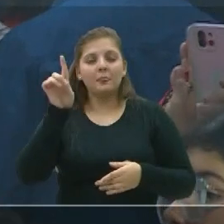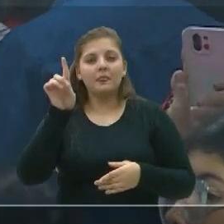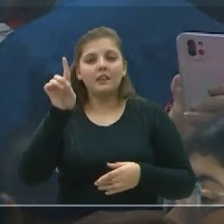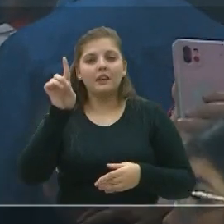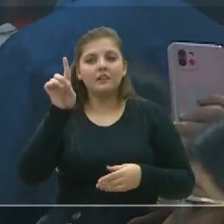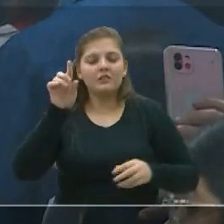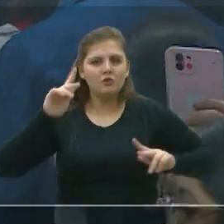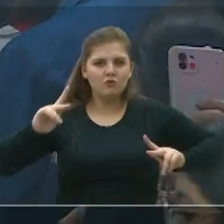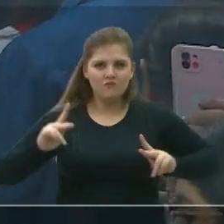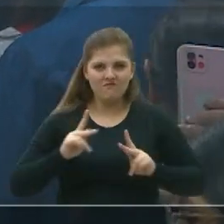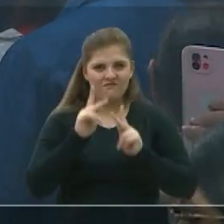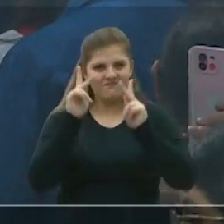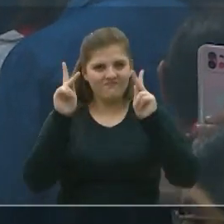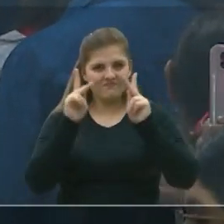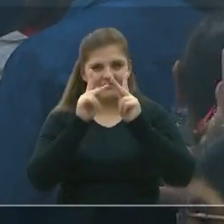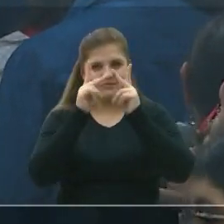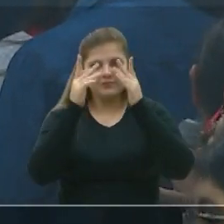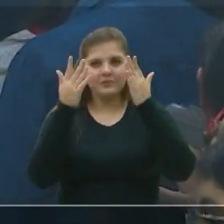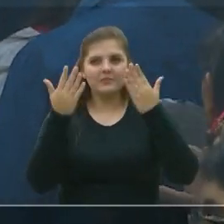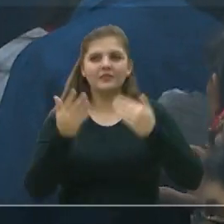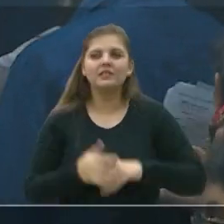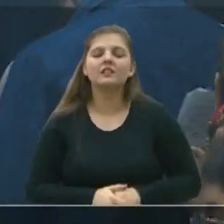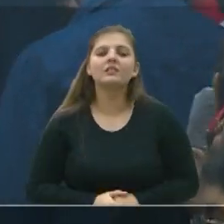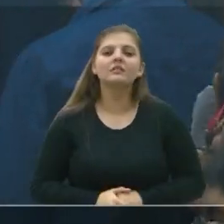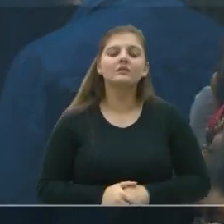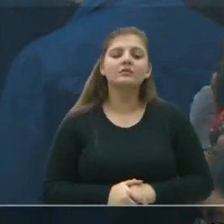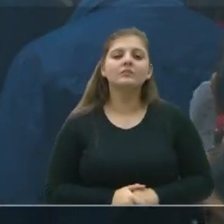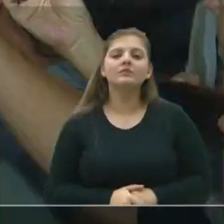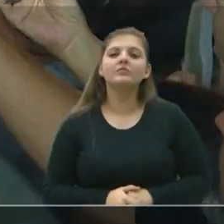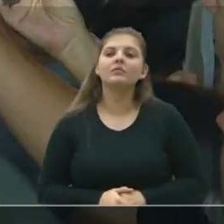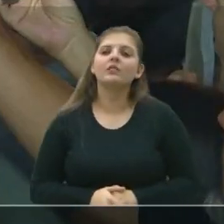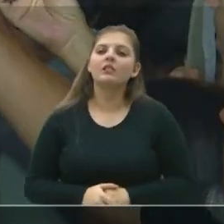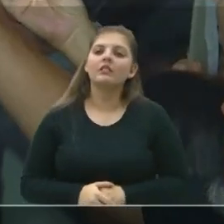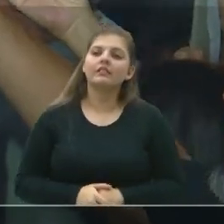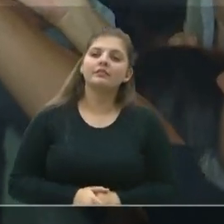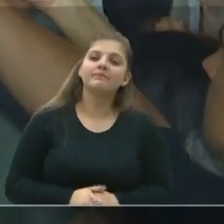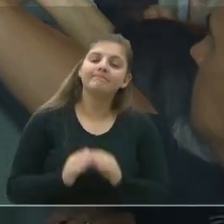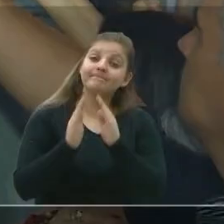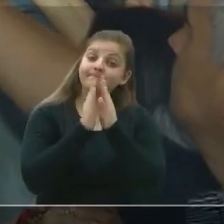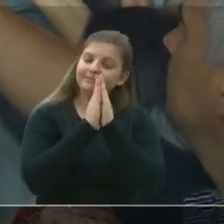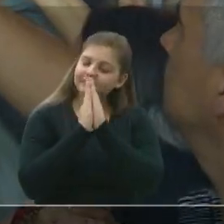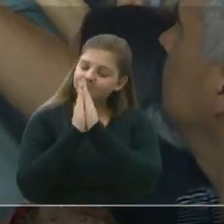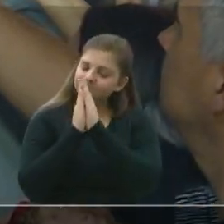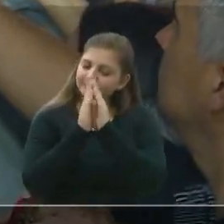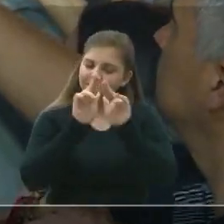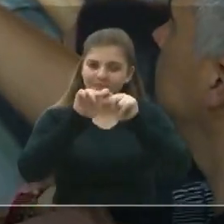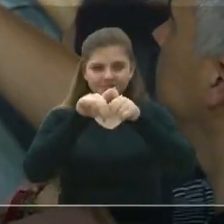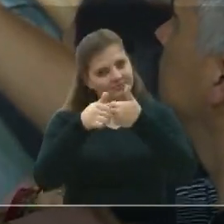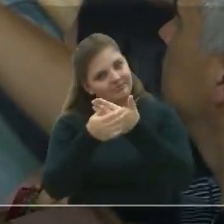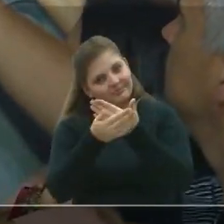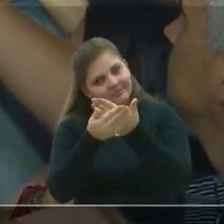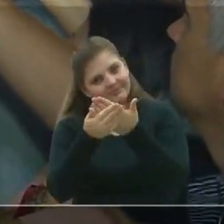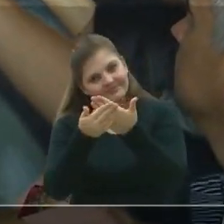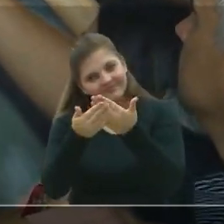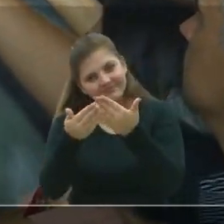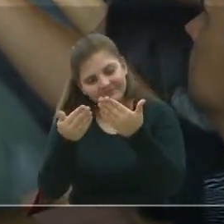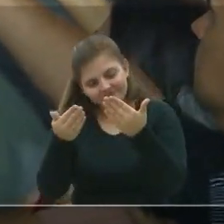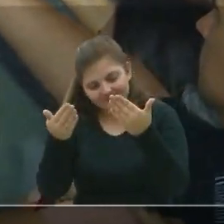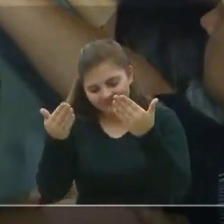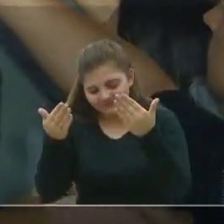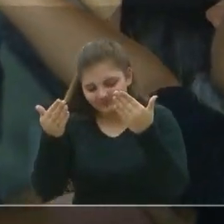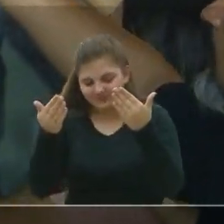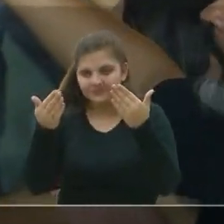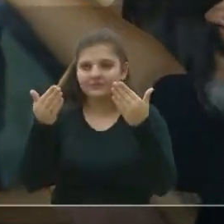fazer vencer. Estou rezando por você. Toque agora, que ninguém fique sem